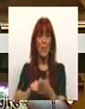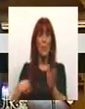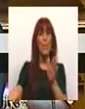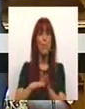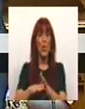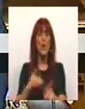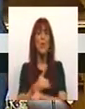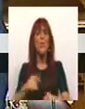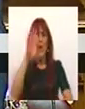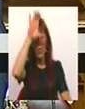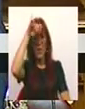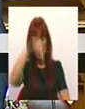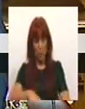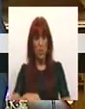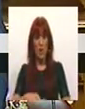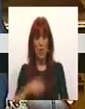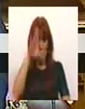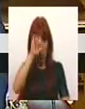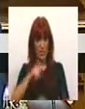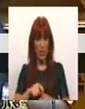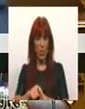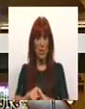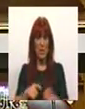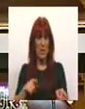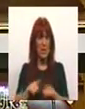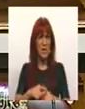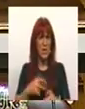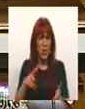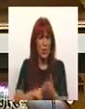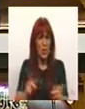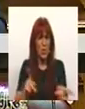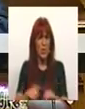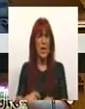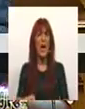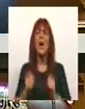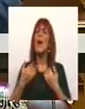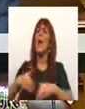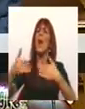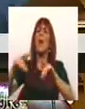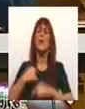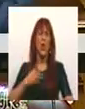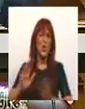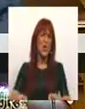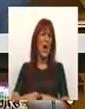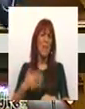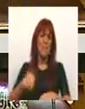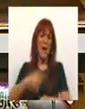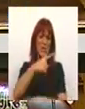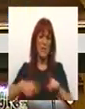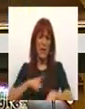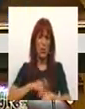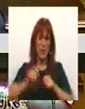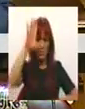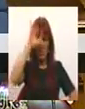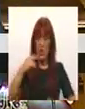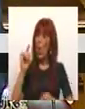Porque este governo governa com aparência e não com realidade e está-se a atirar para a frente. Nós já estamos a mais de metade da legislatura